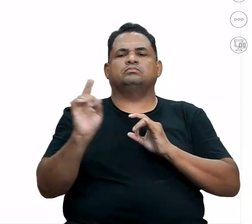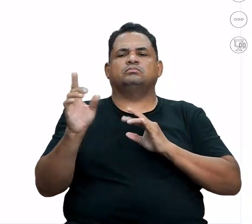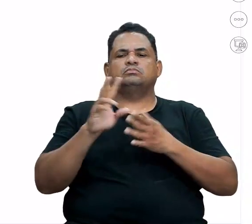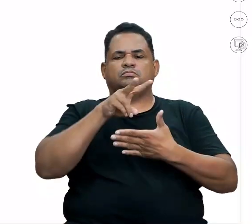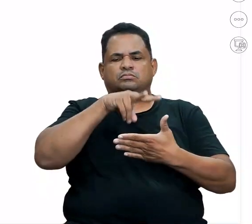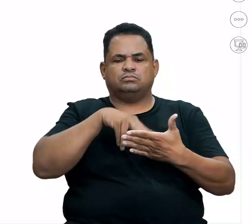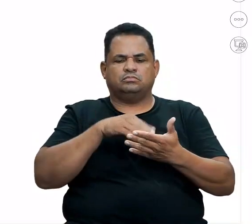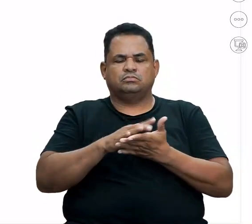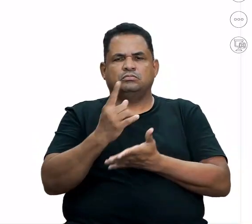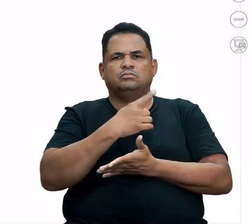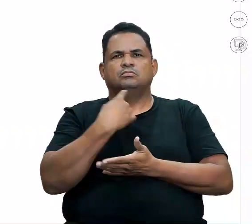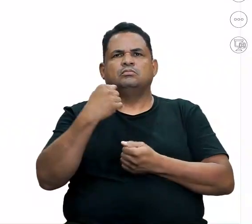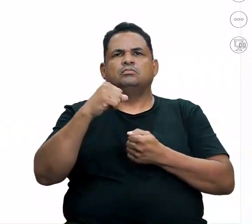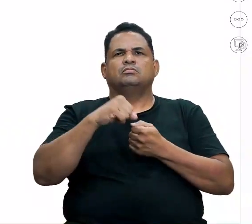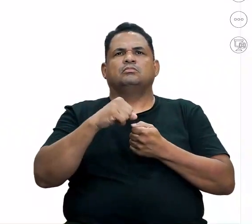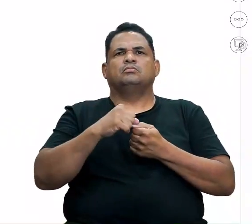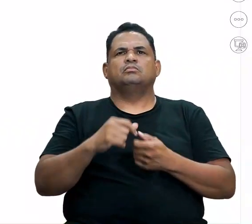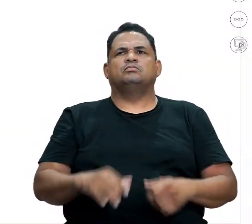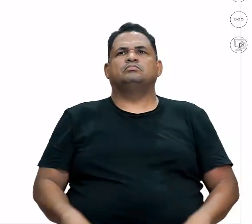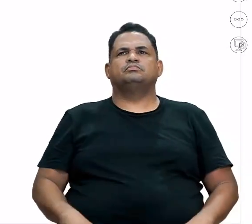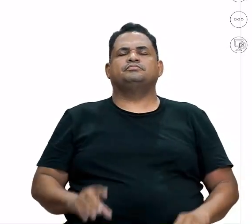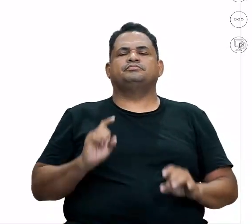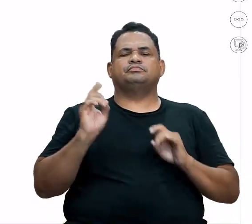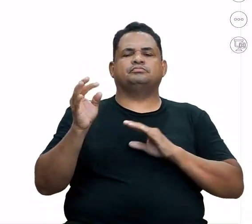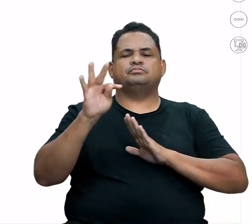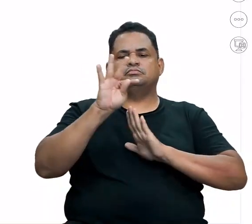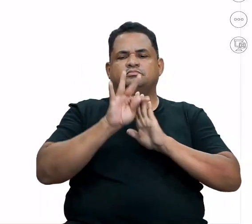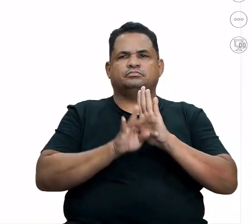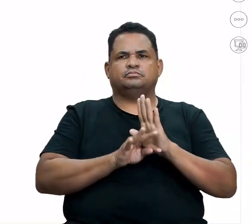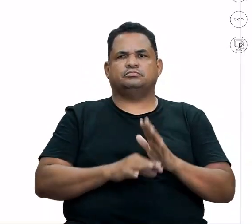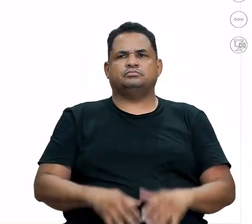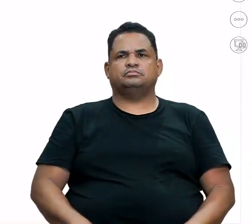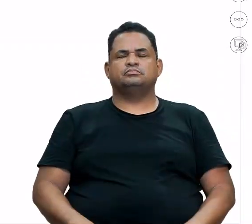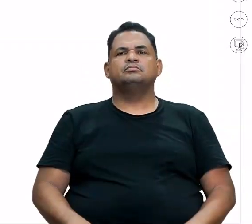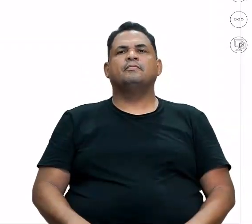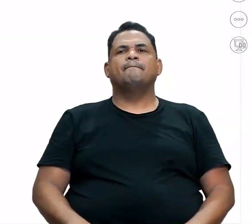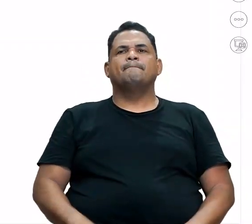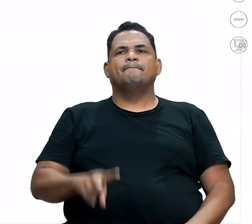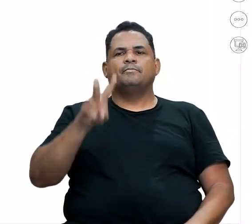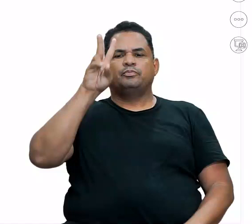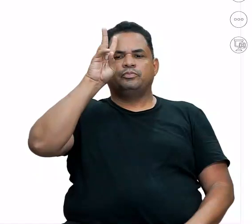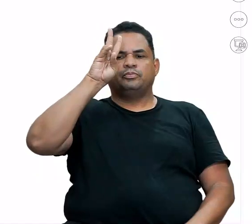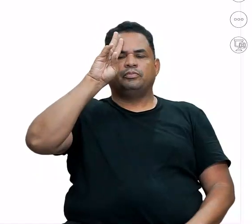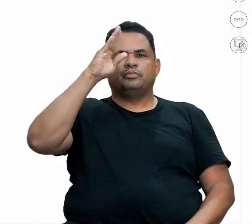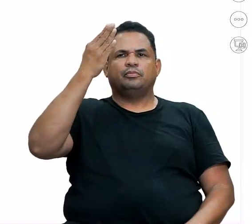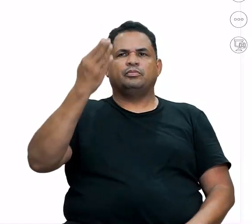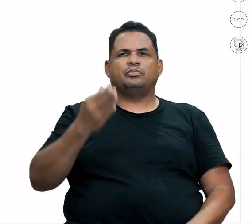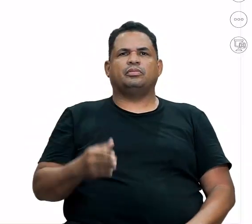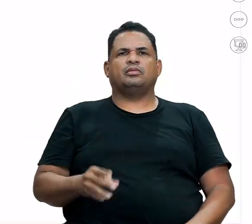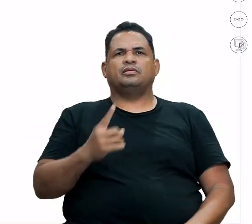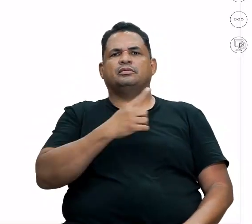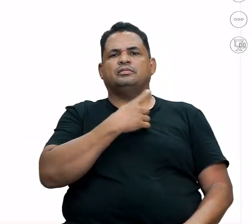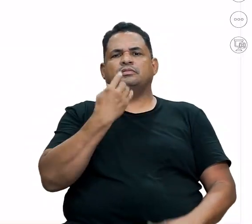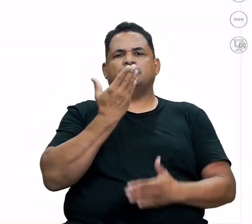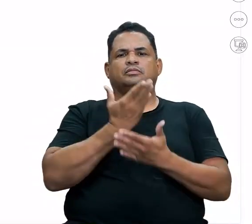gente faz, a cada texto. Lembrando que as nossas aulas